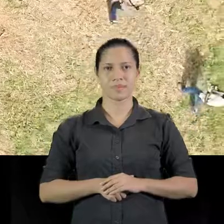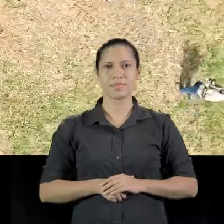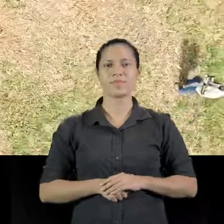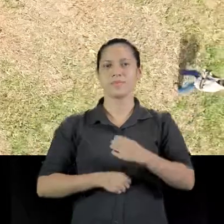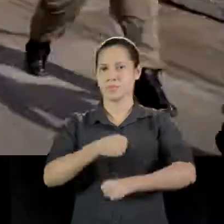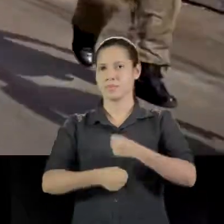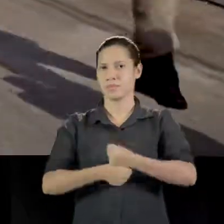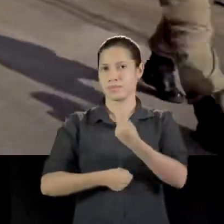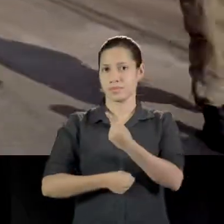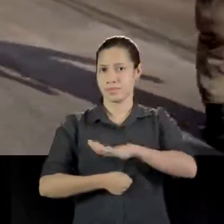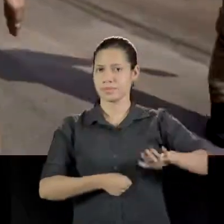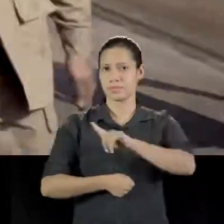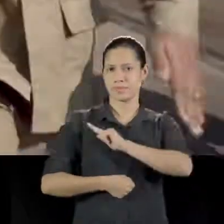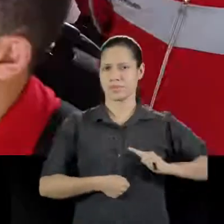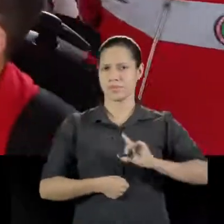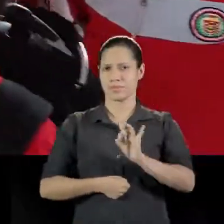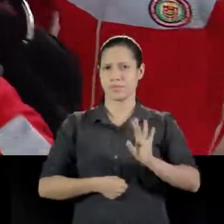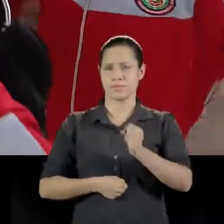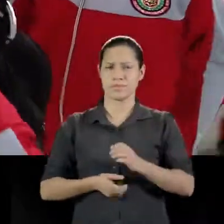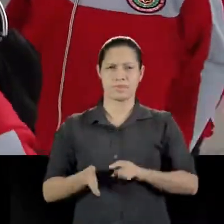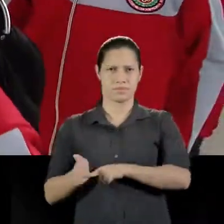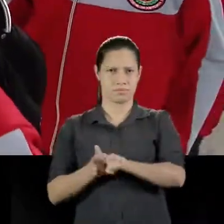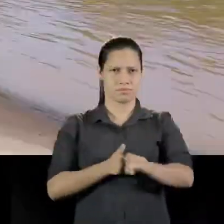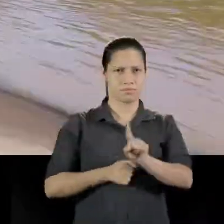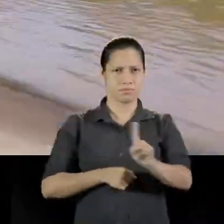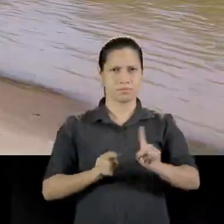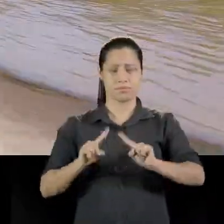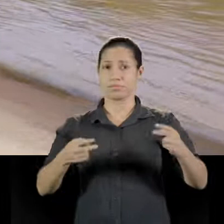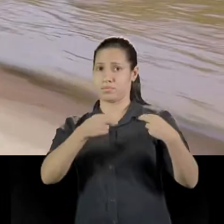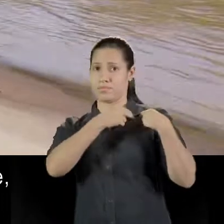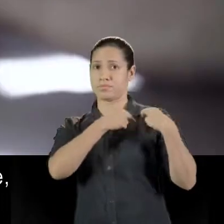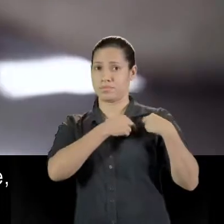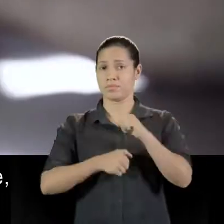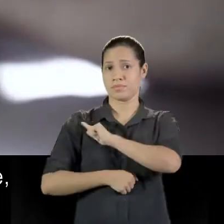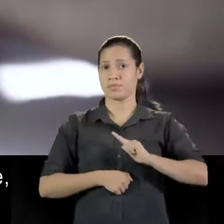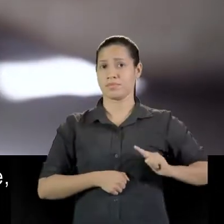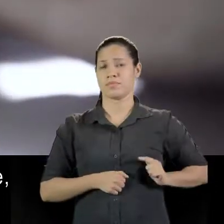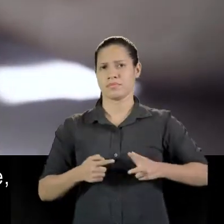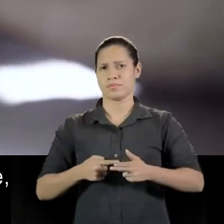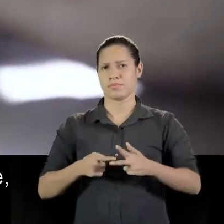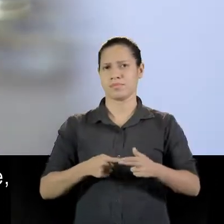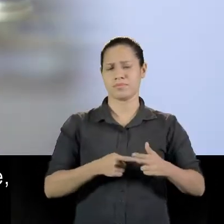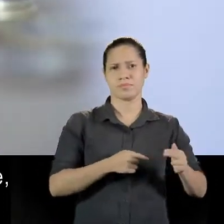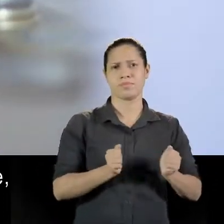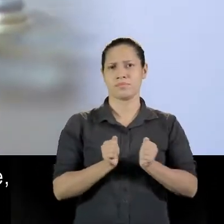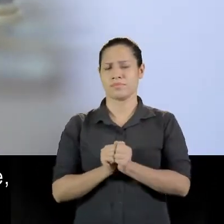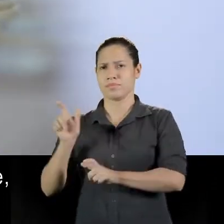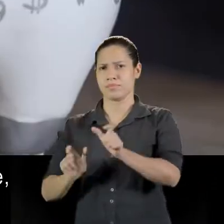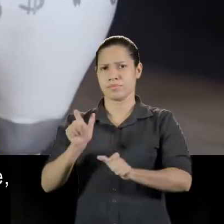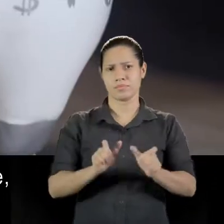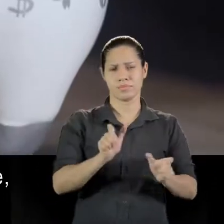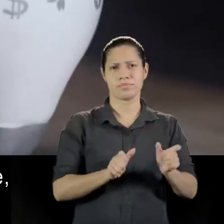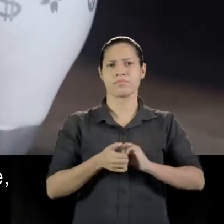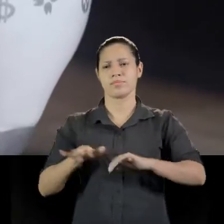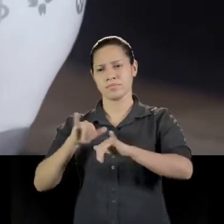Um ano e meio de governo não se mede só em gráficos, mas em responsabilidade. O governo cortou gastos com servidores